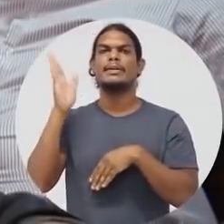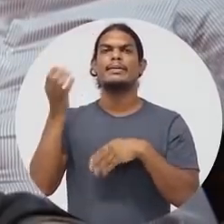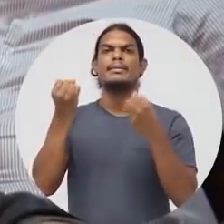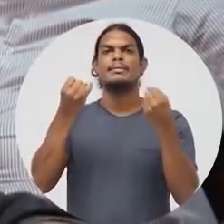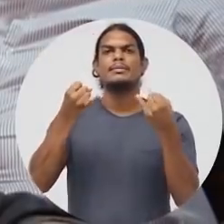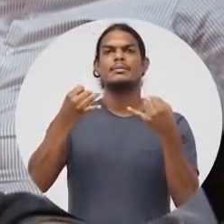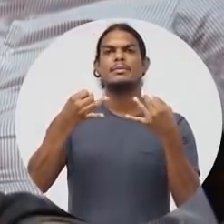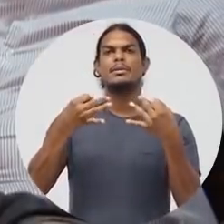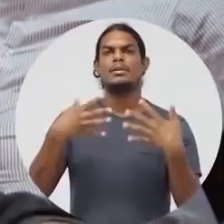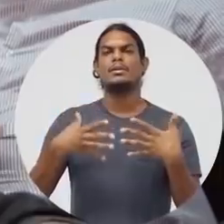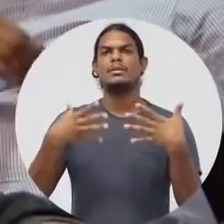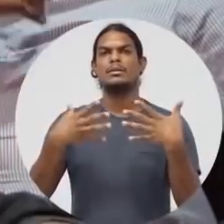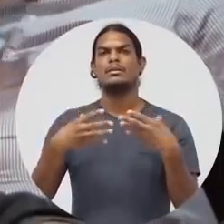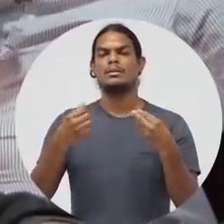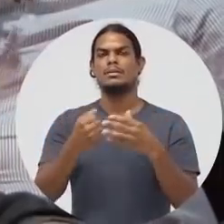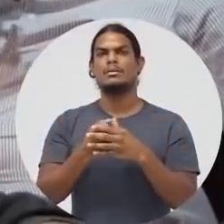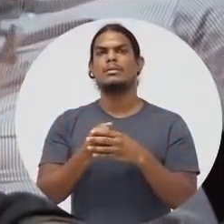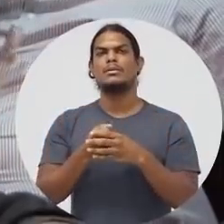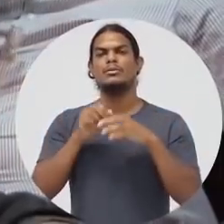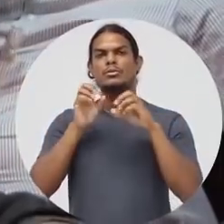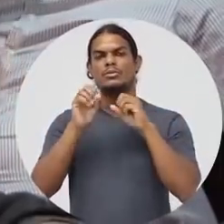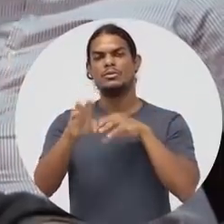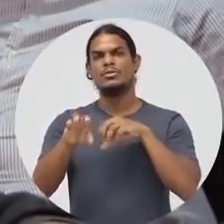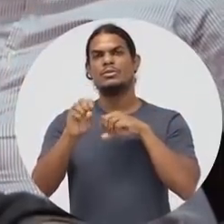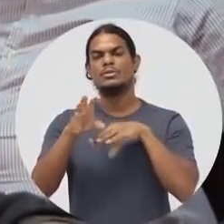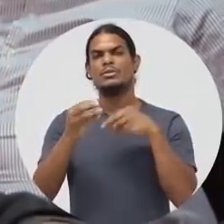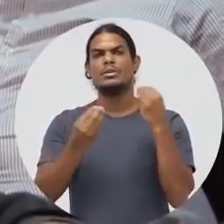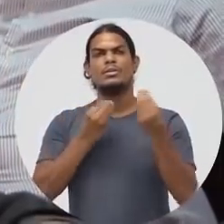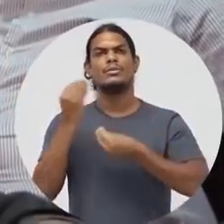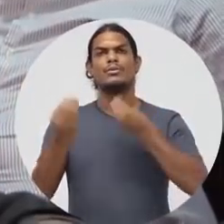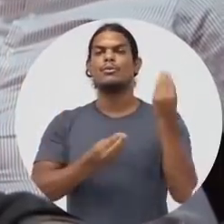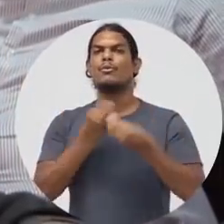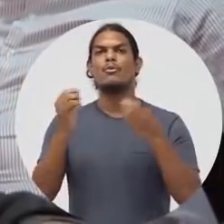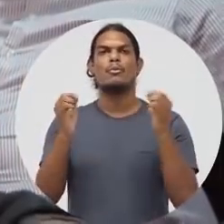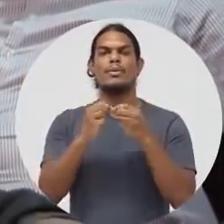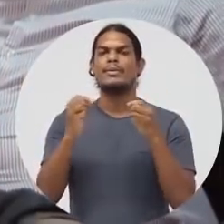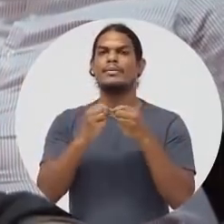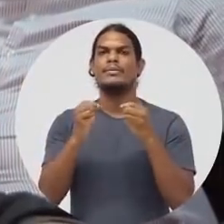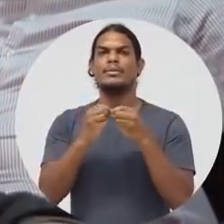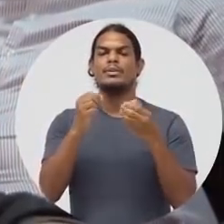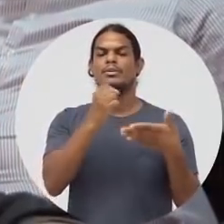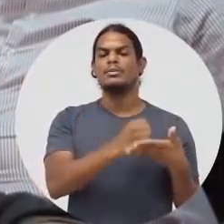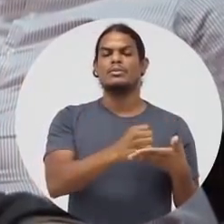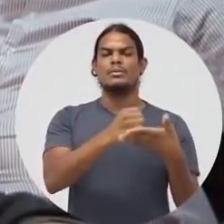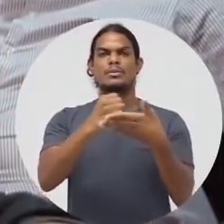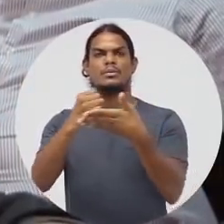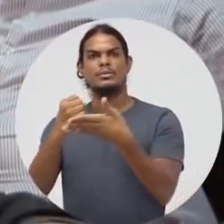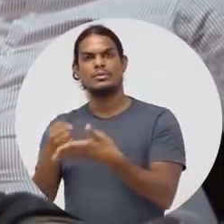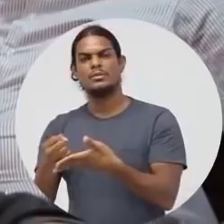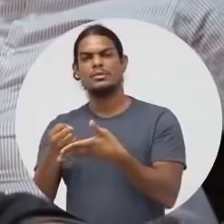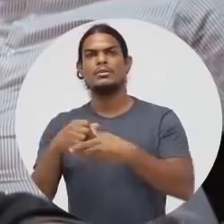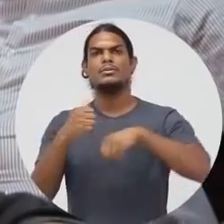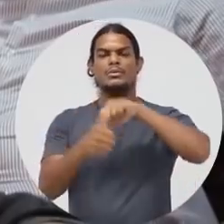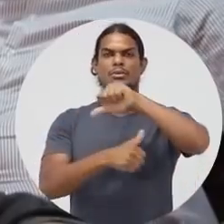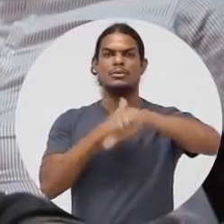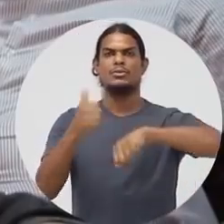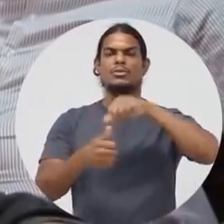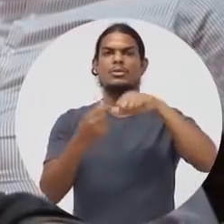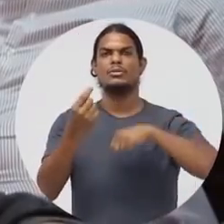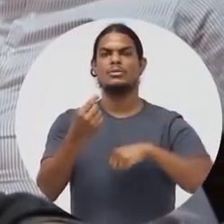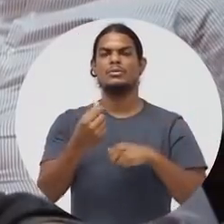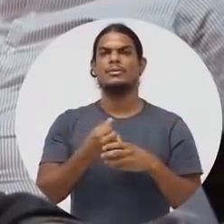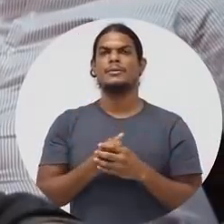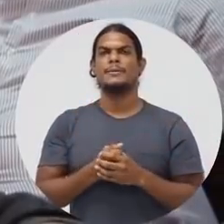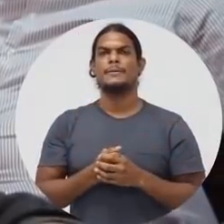informar, nos dar essas orientações a respeito de como realmente se processa uma operação de câmbio nas